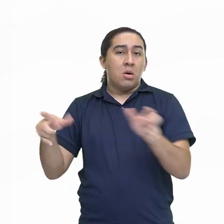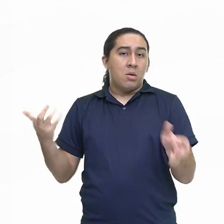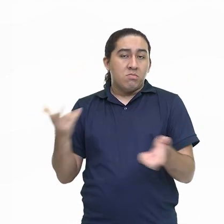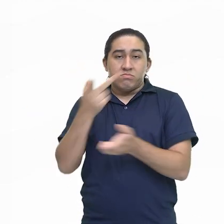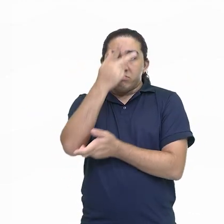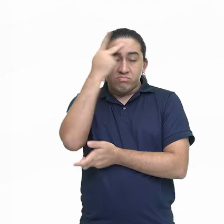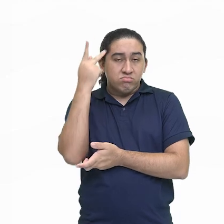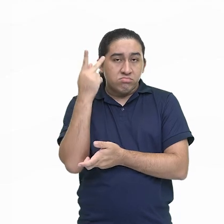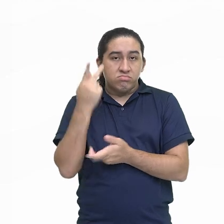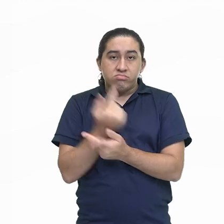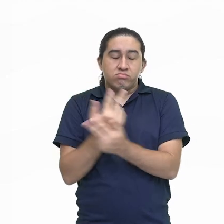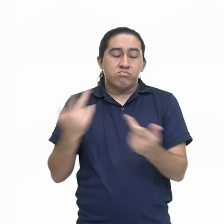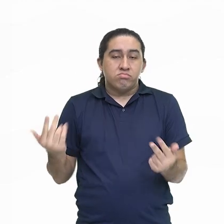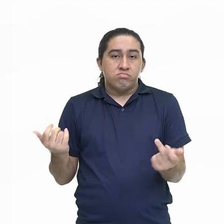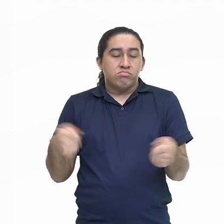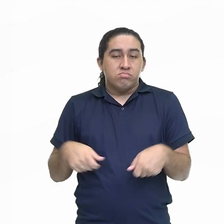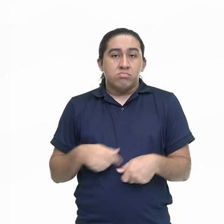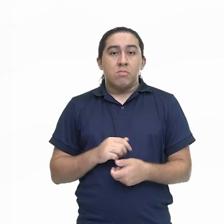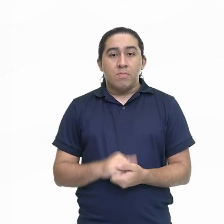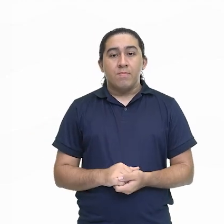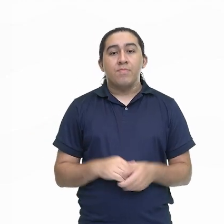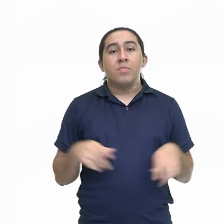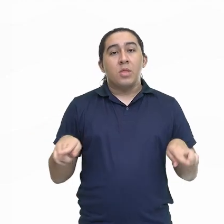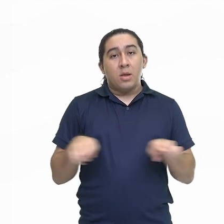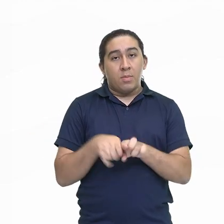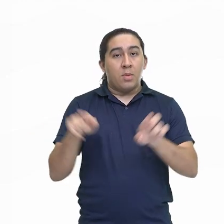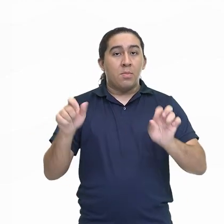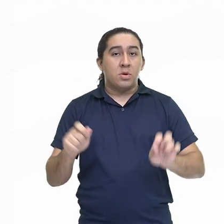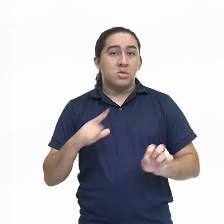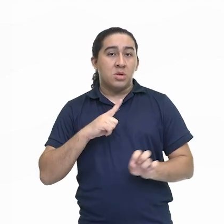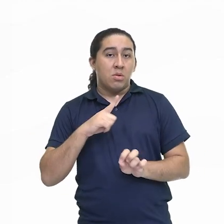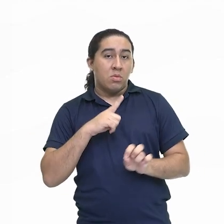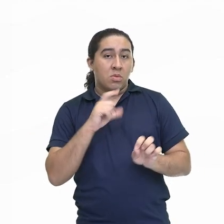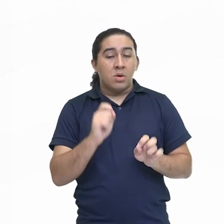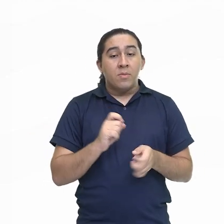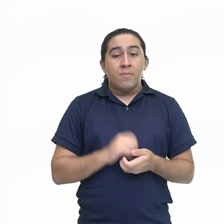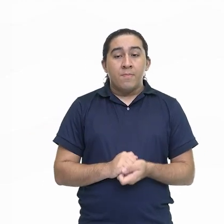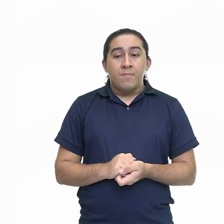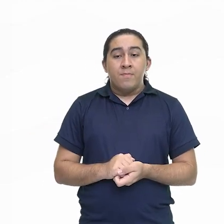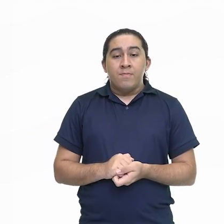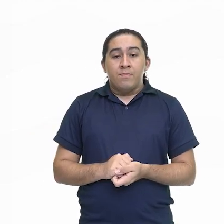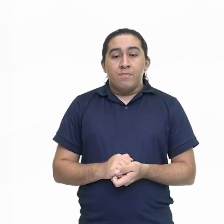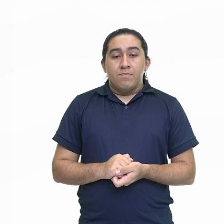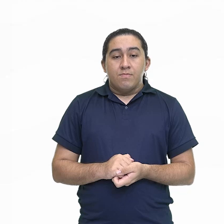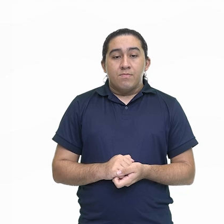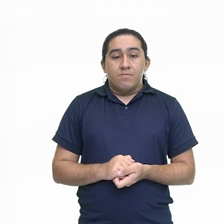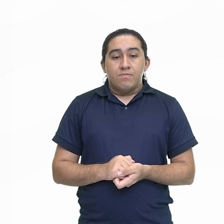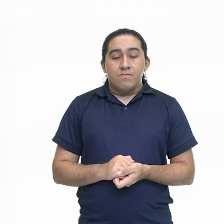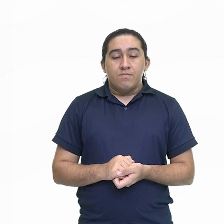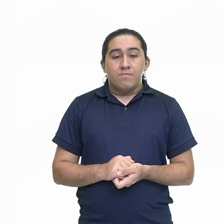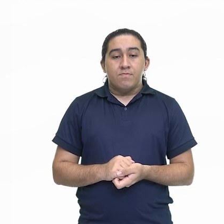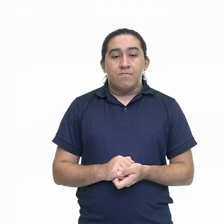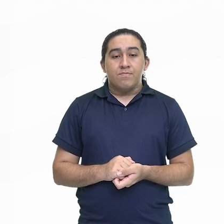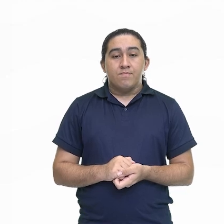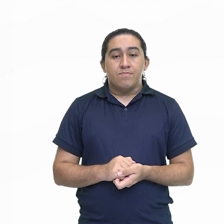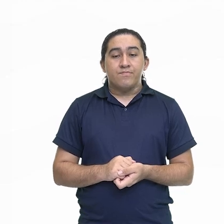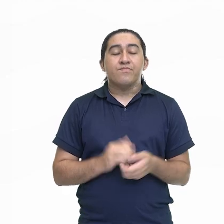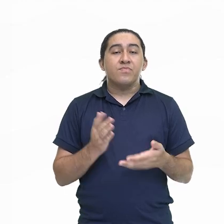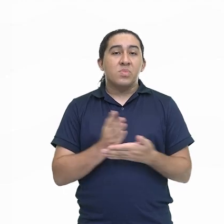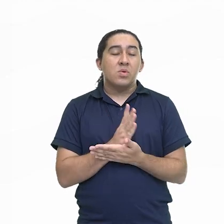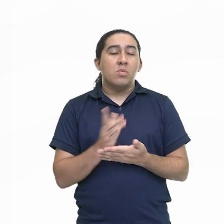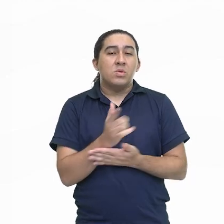etc. Podem ser formas orgânicas, como aquelas que não se tem, não tem uma